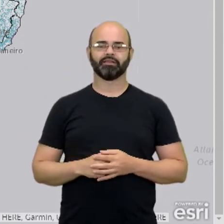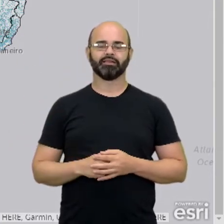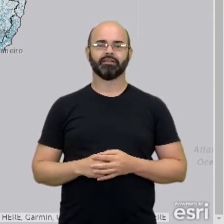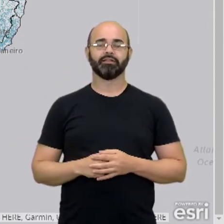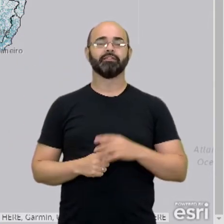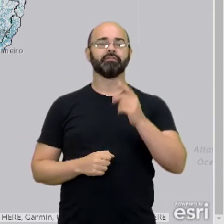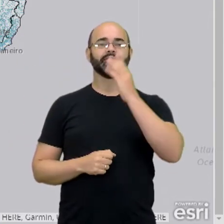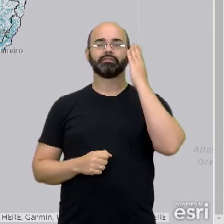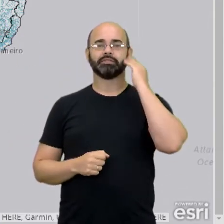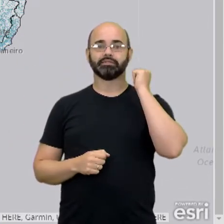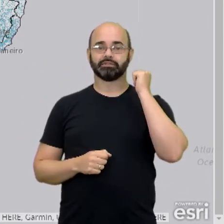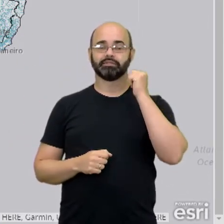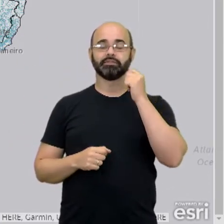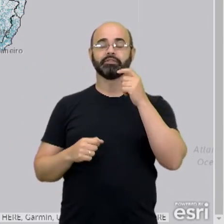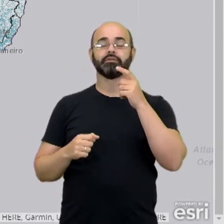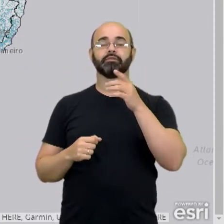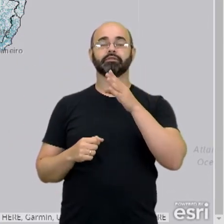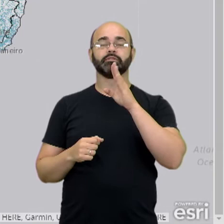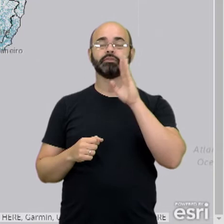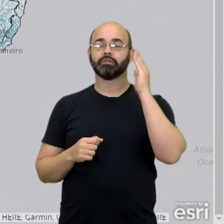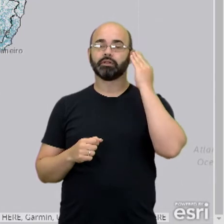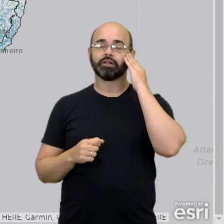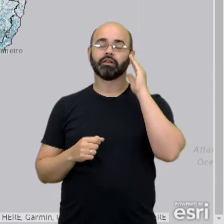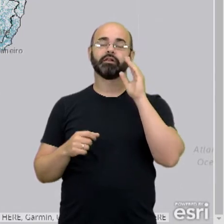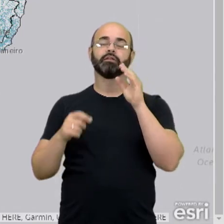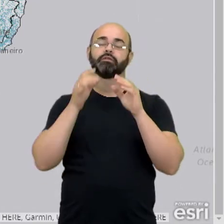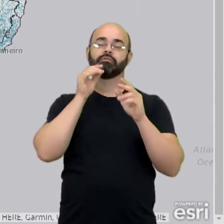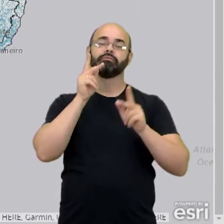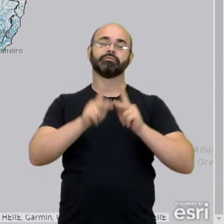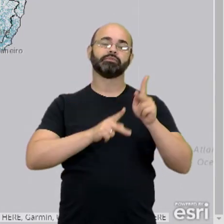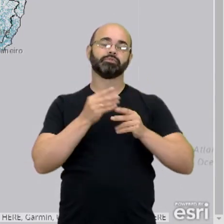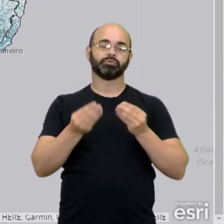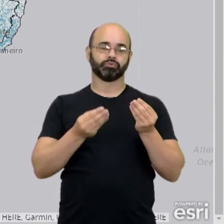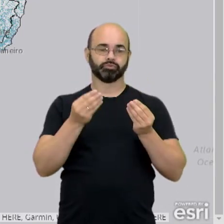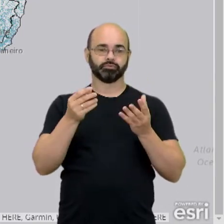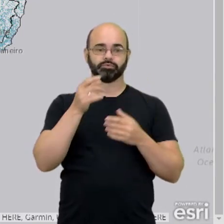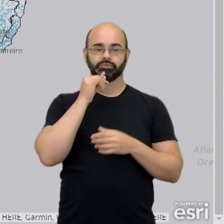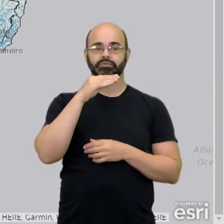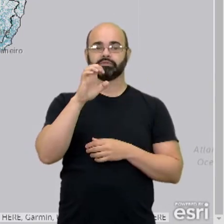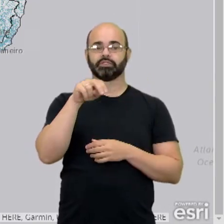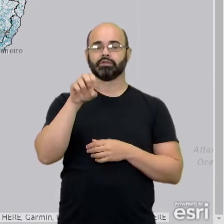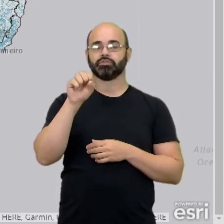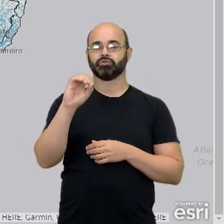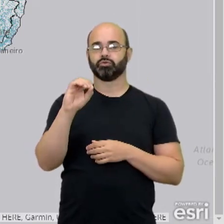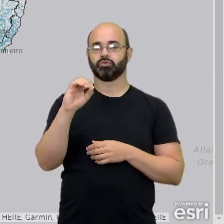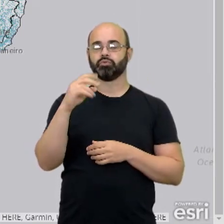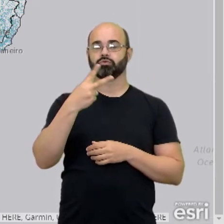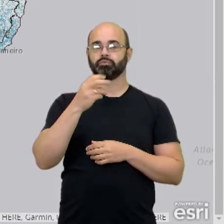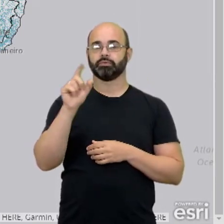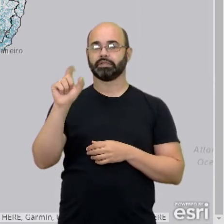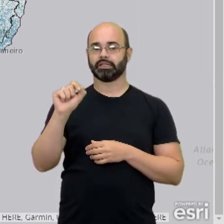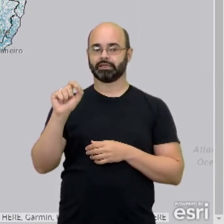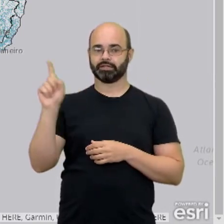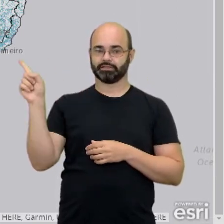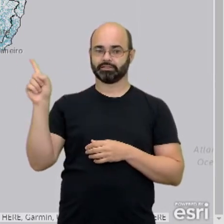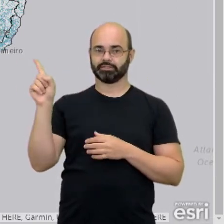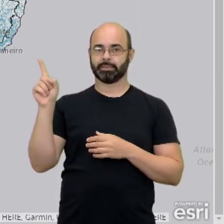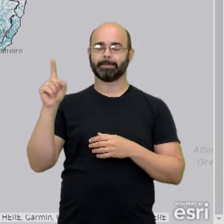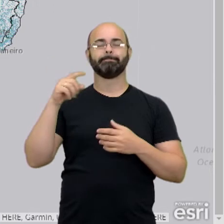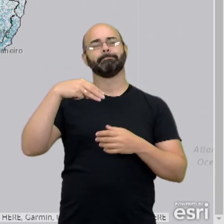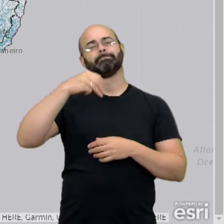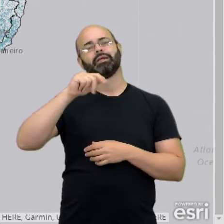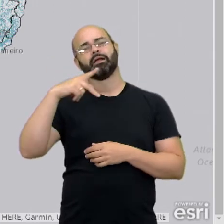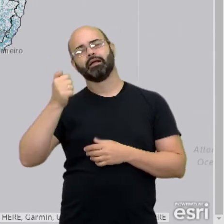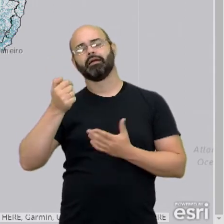mostrar para vocês a densidade demográfica. Então, por exemplo, como fala do censo 2010, aí tem mapas, né, e gráficos falando aí